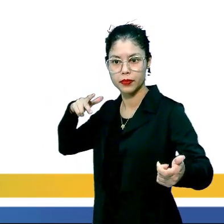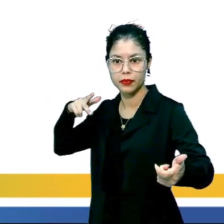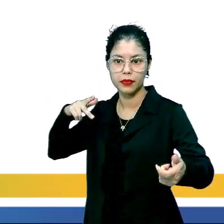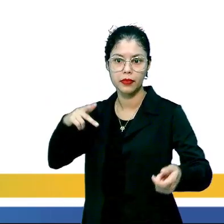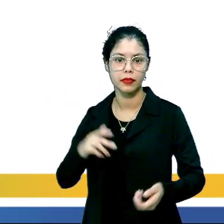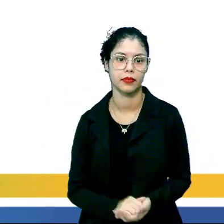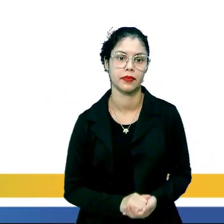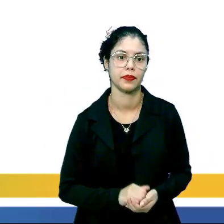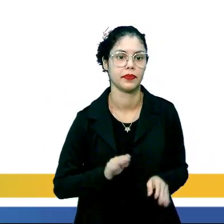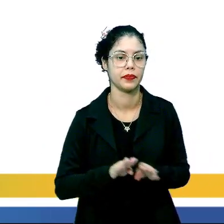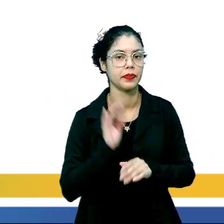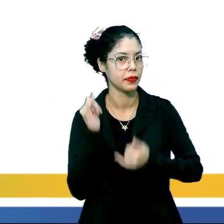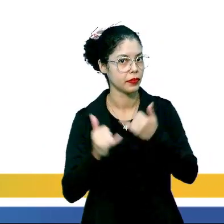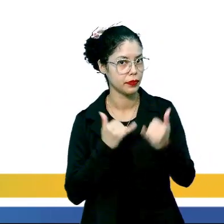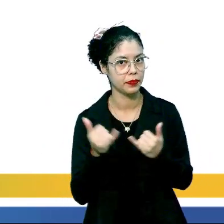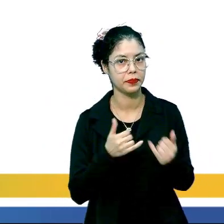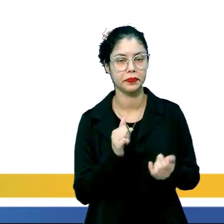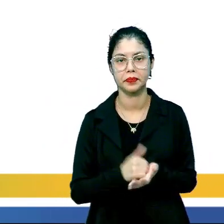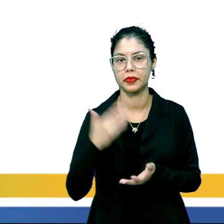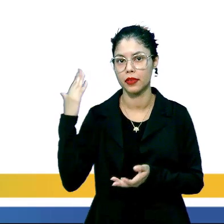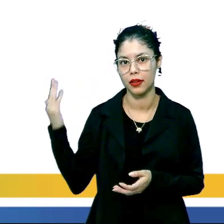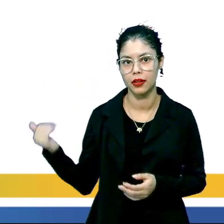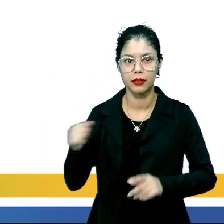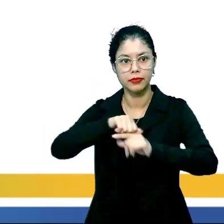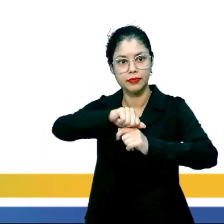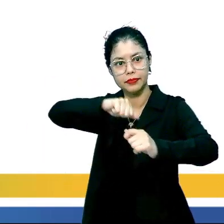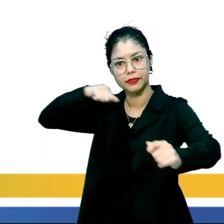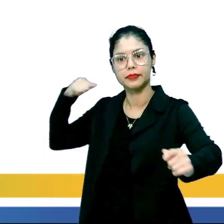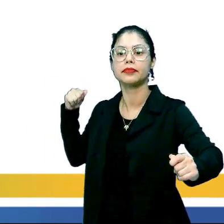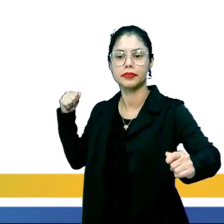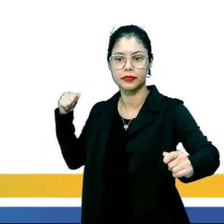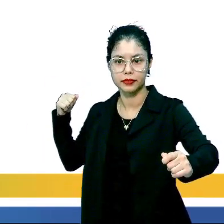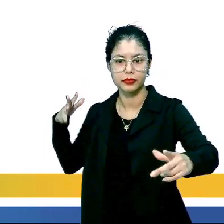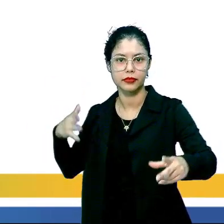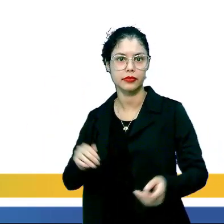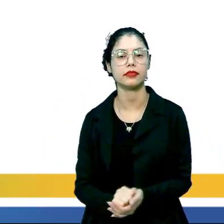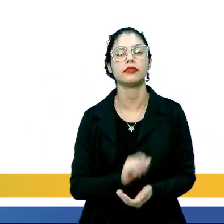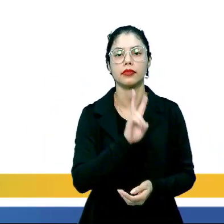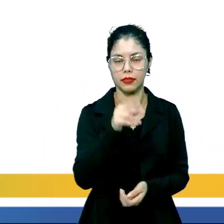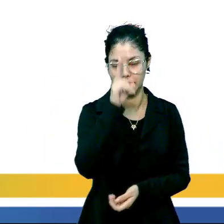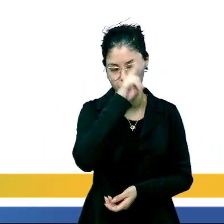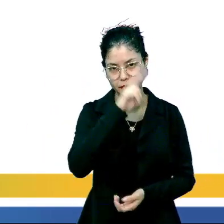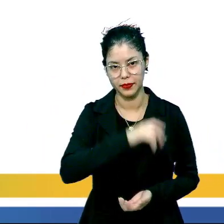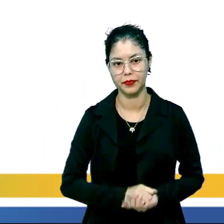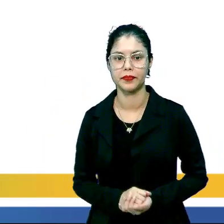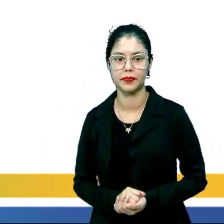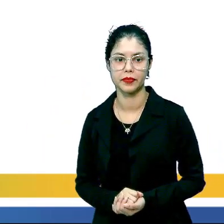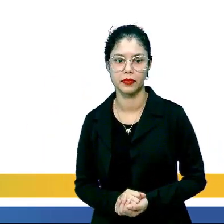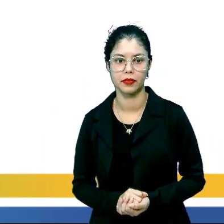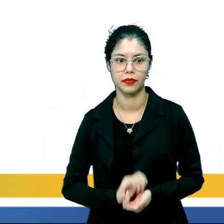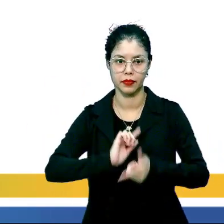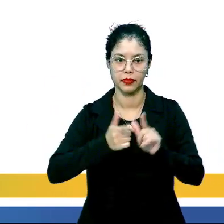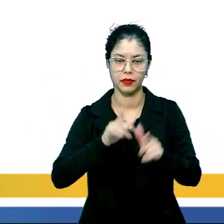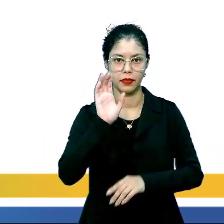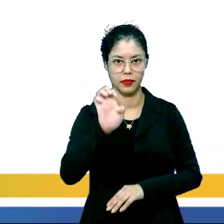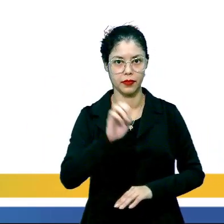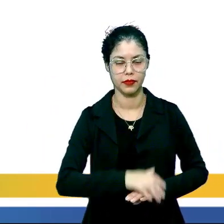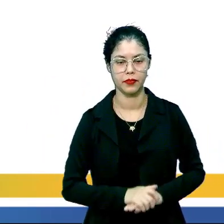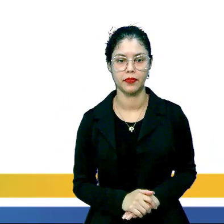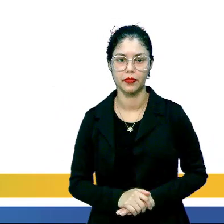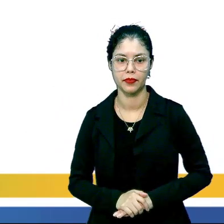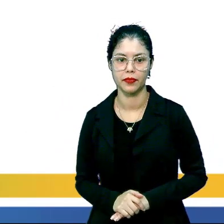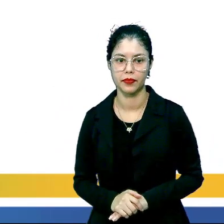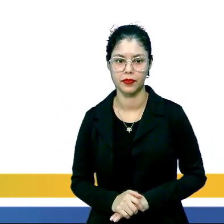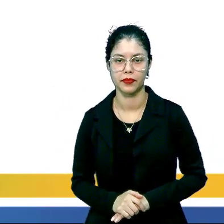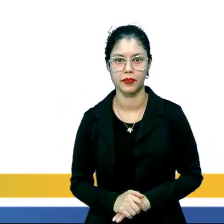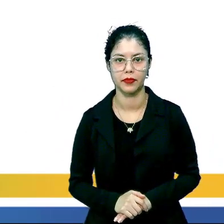essa infância, né, de brincar com a famosa baladeira, né? Então vai se lembrar disso, tá certo? Então, alternativa letra E,